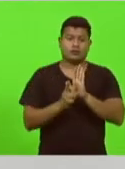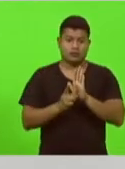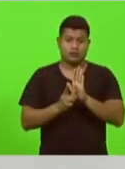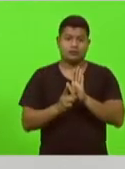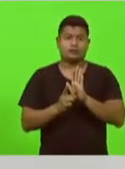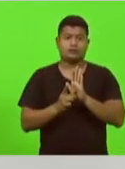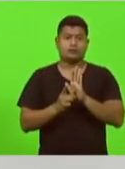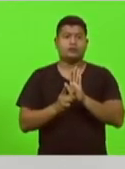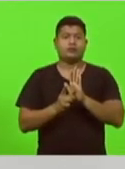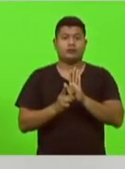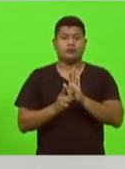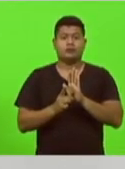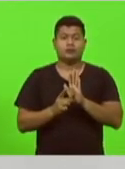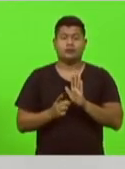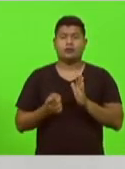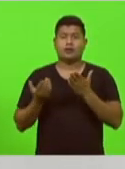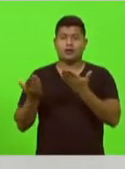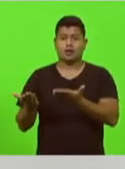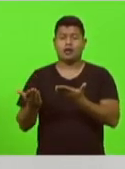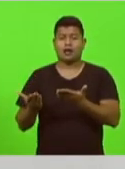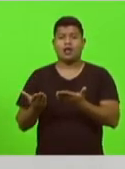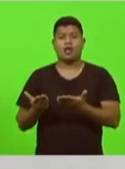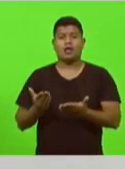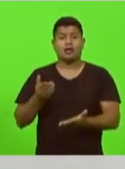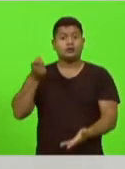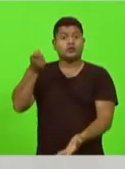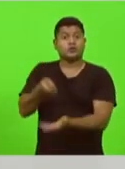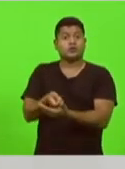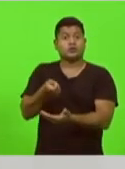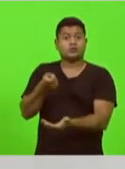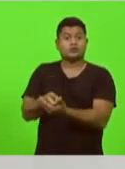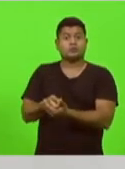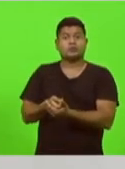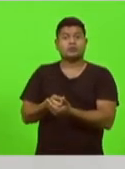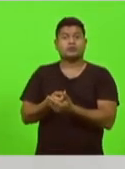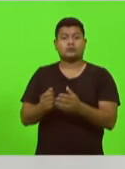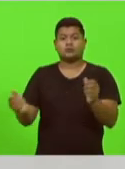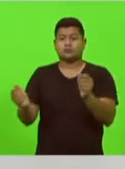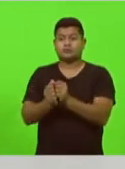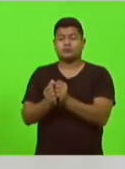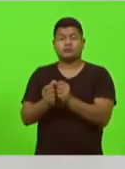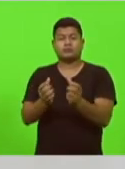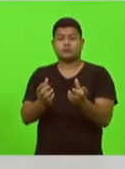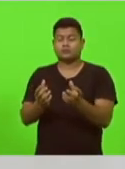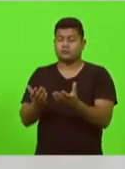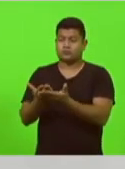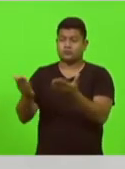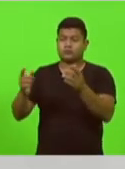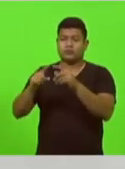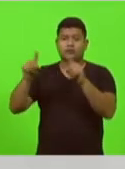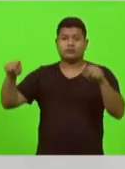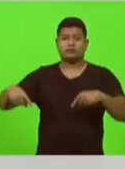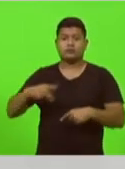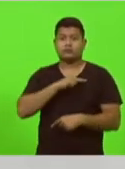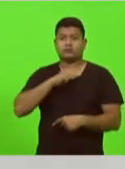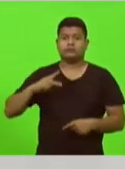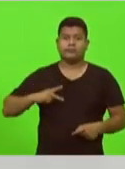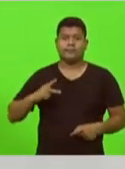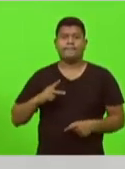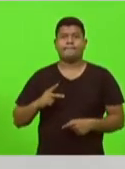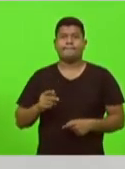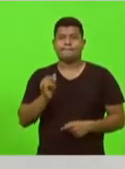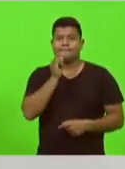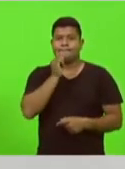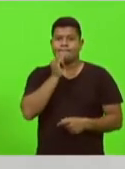fazendo esse tipo de imposição junto a alguns funcionários públicos, como, por exemplo, os